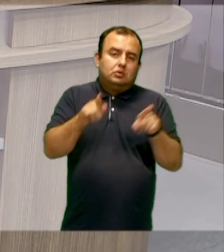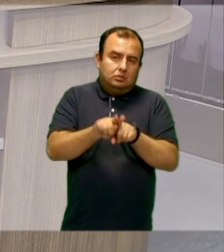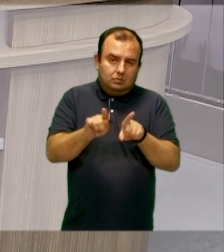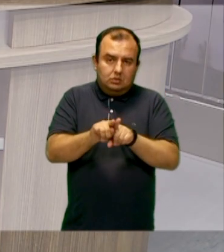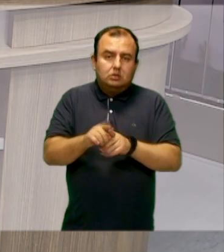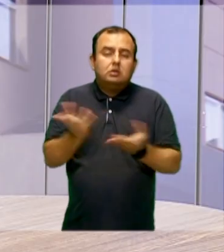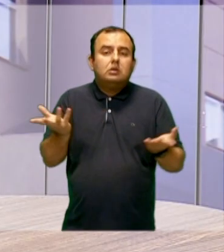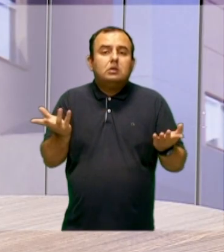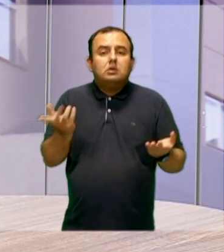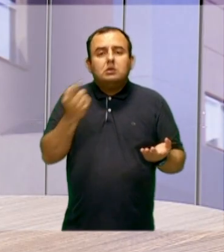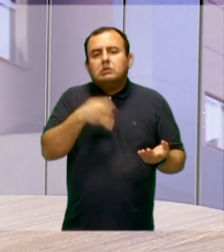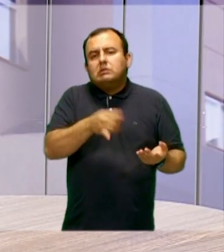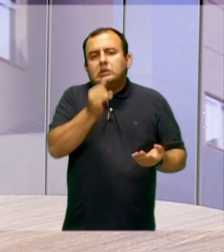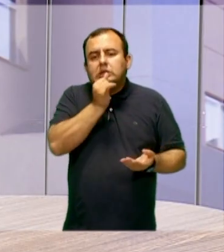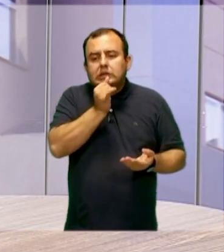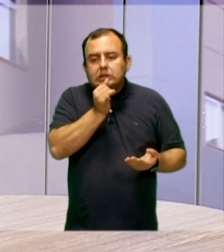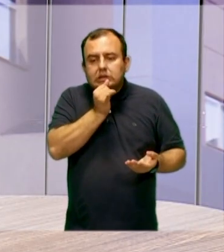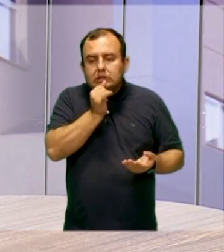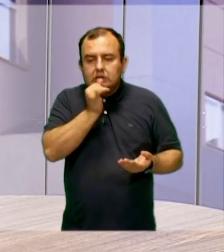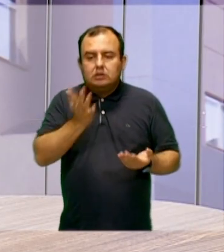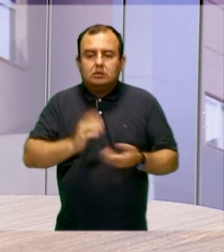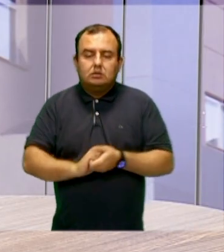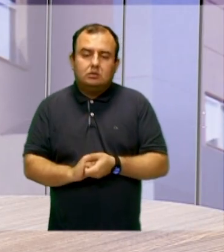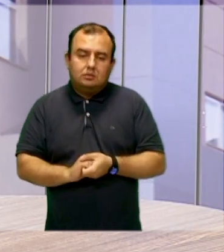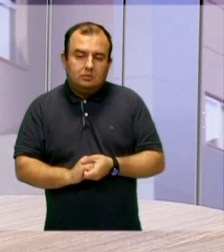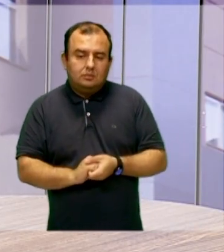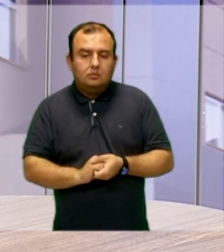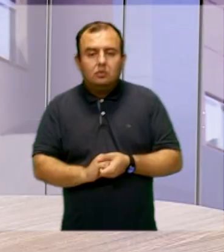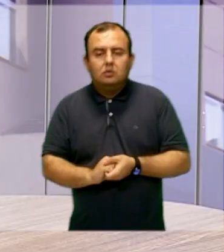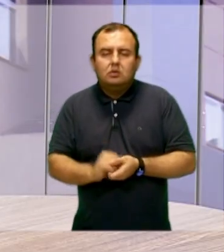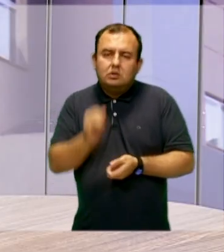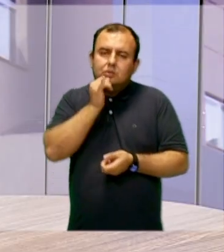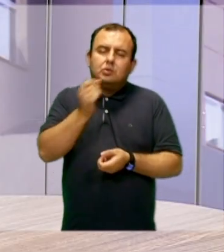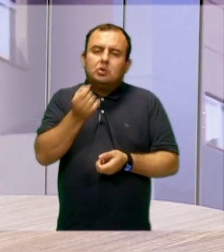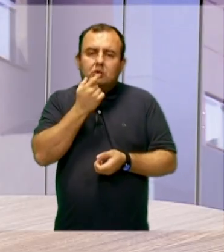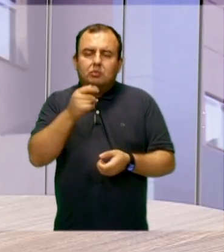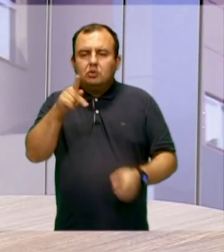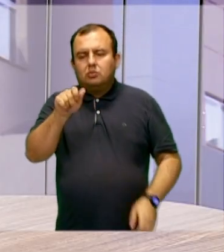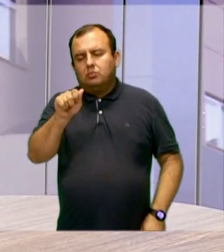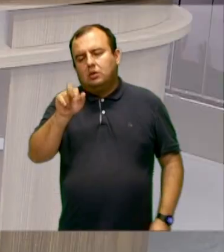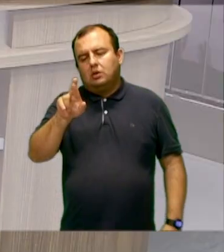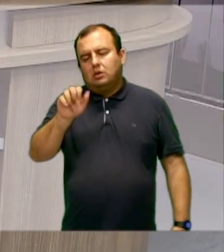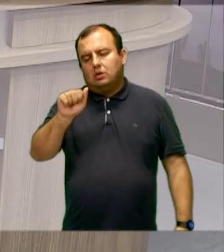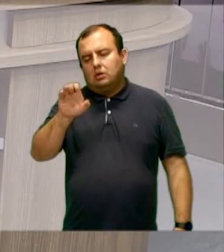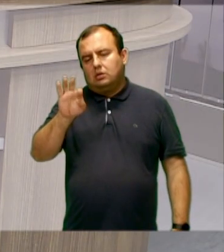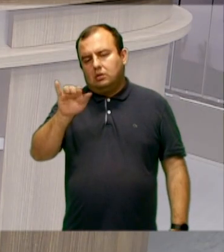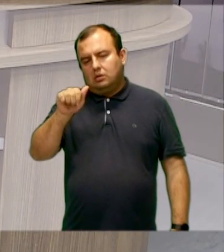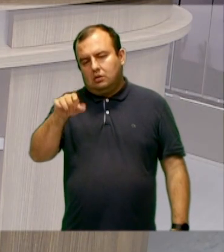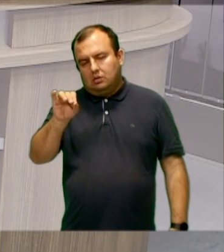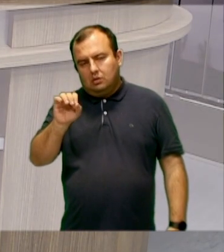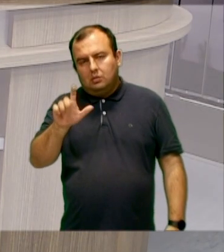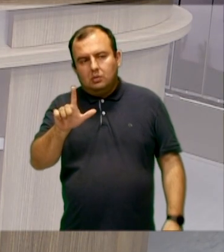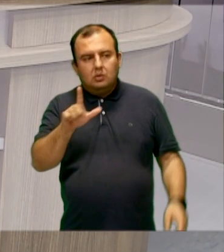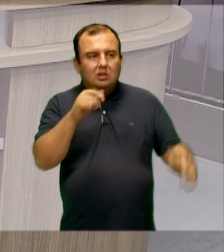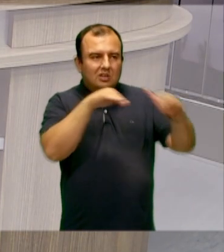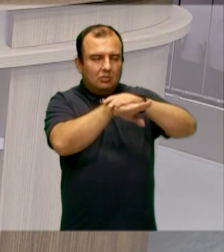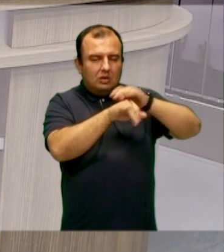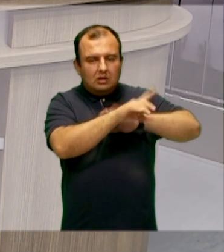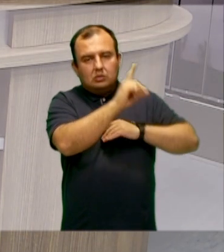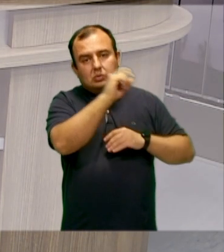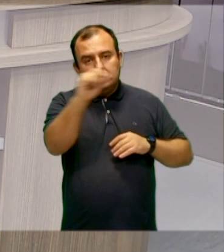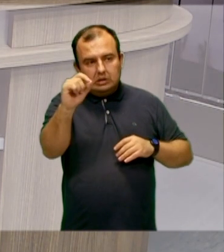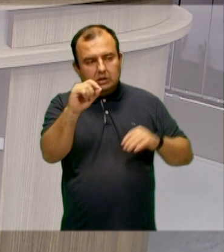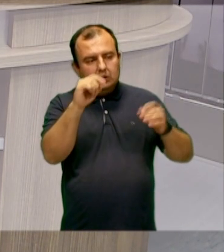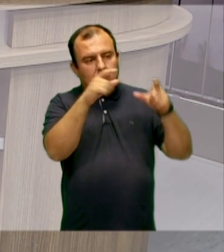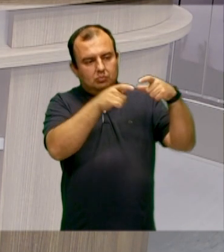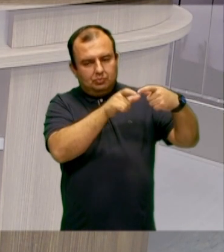Então, vamos dar um exemplo aqui de um paracetamol. Então, supomos que ela tem que ter 100 caixas de paracetamol. E